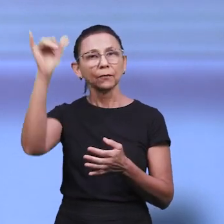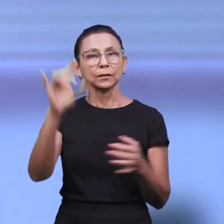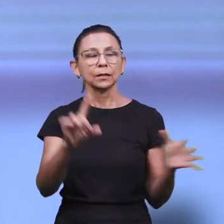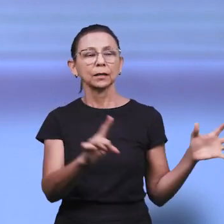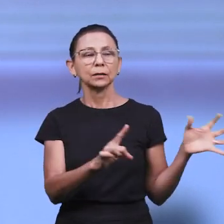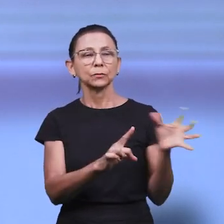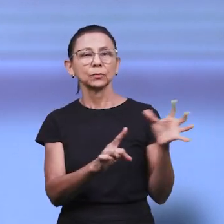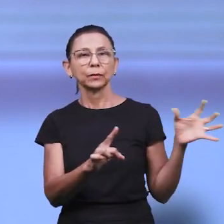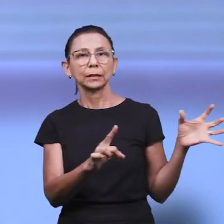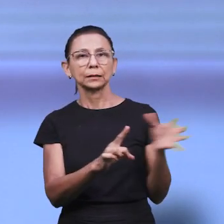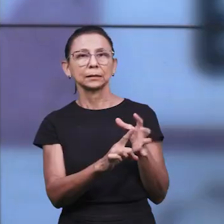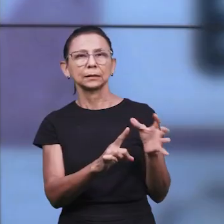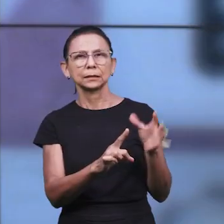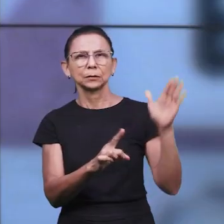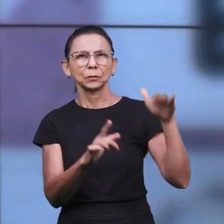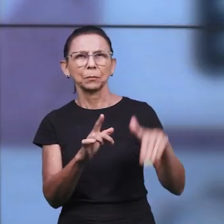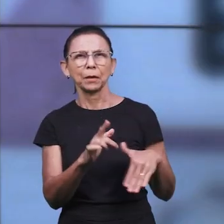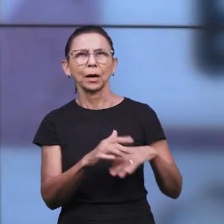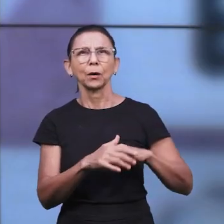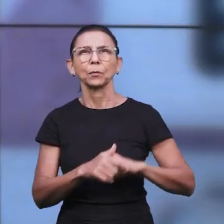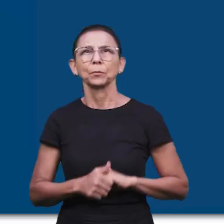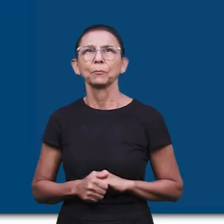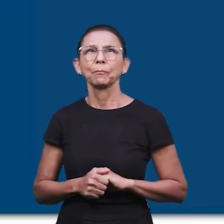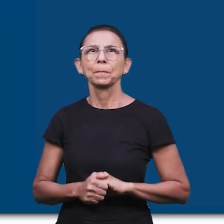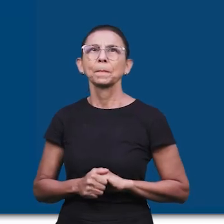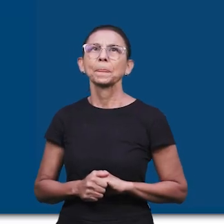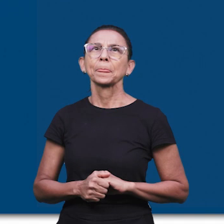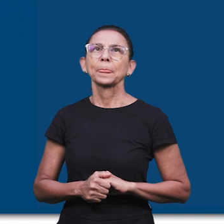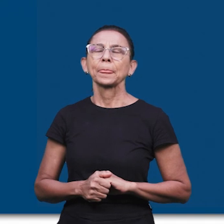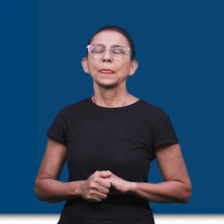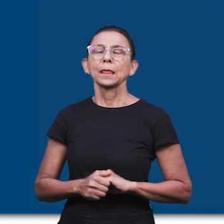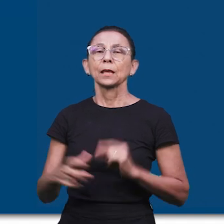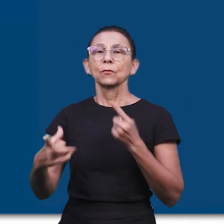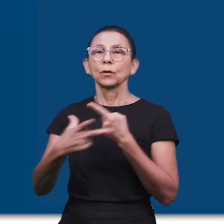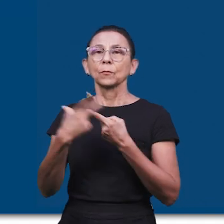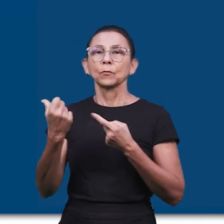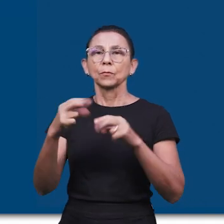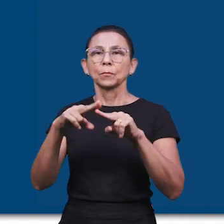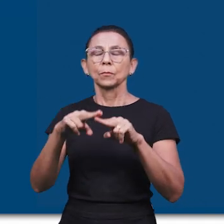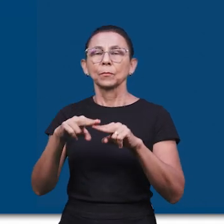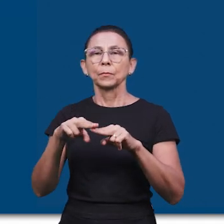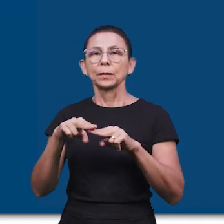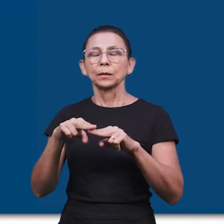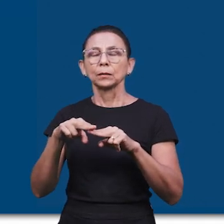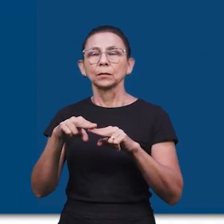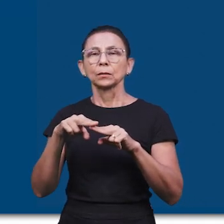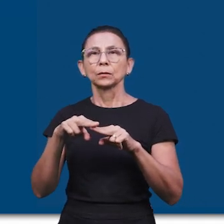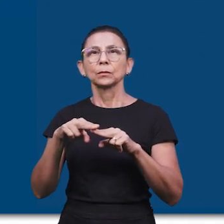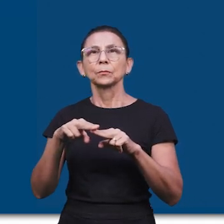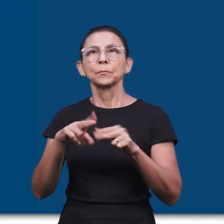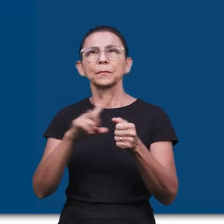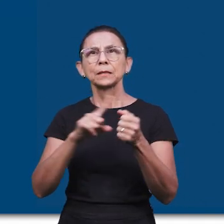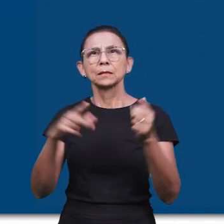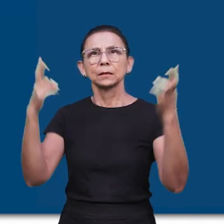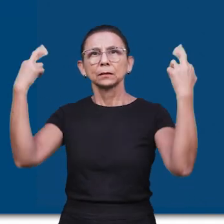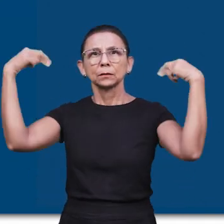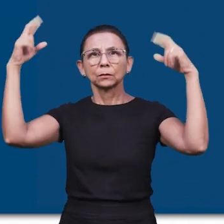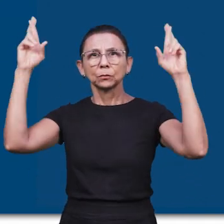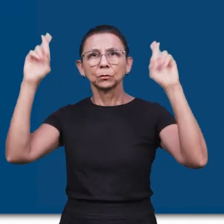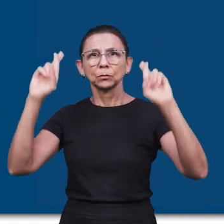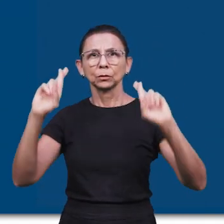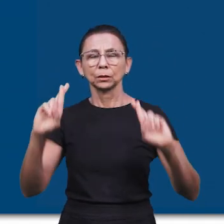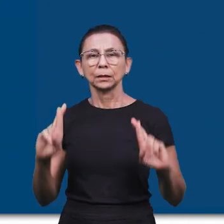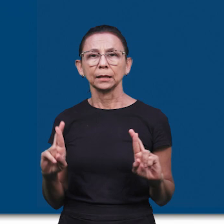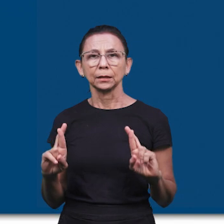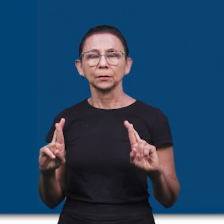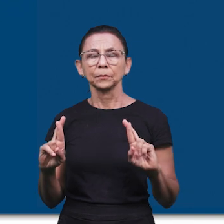ensinos pervertidos e venceremos pelo sangue do Cordeiro e pela palavra do seu testemunho, conforme